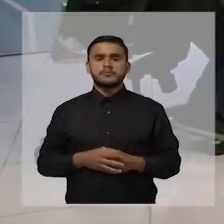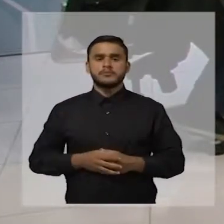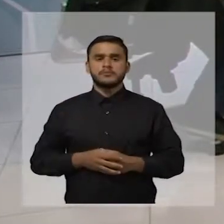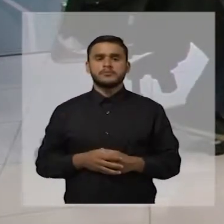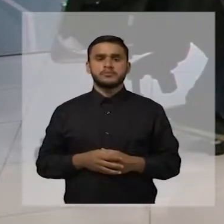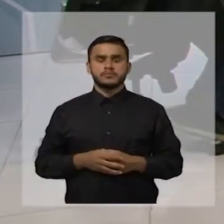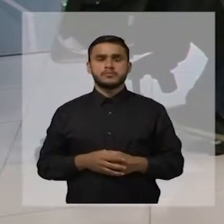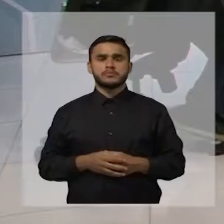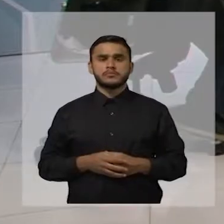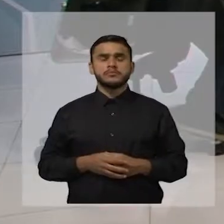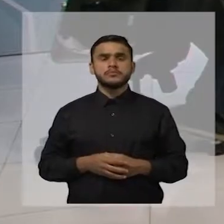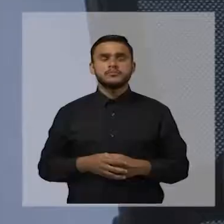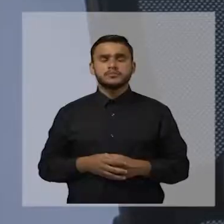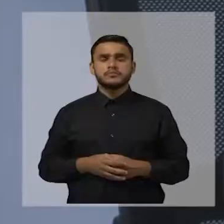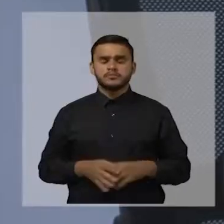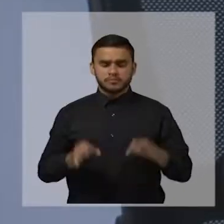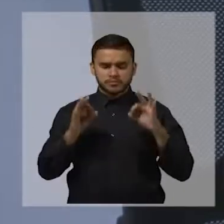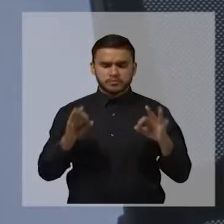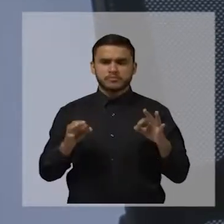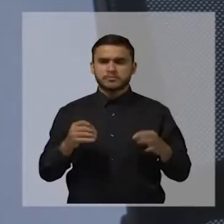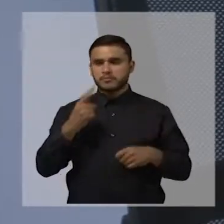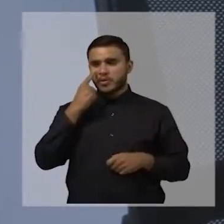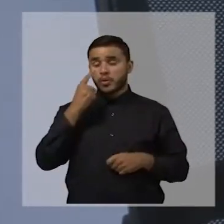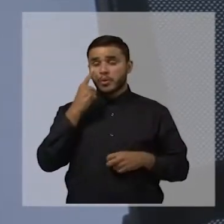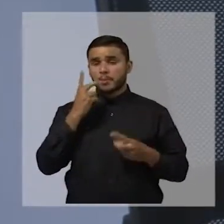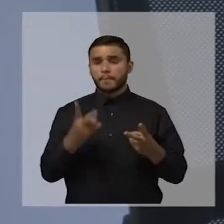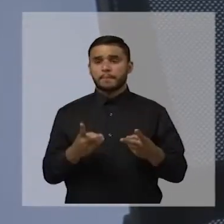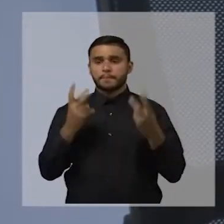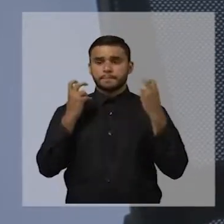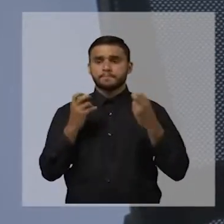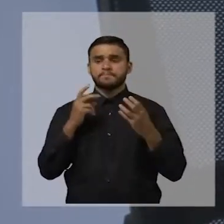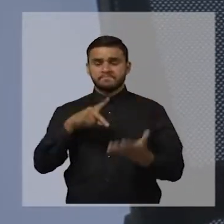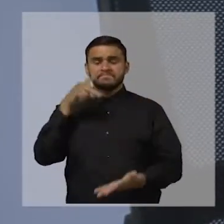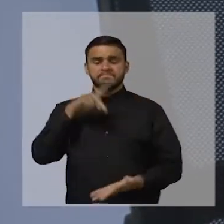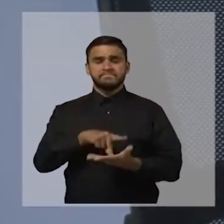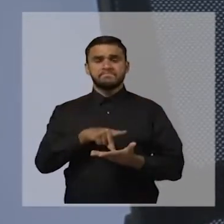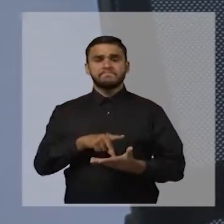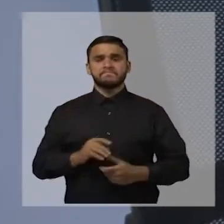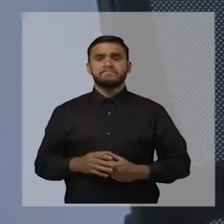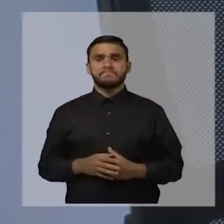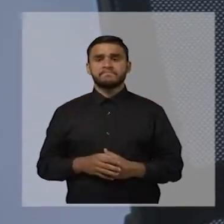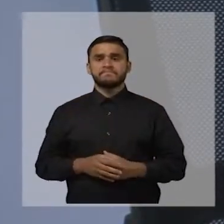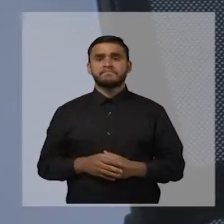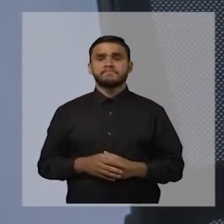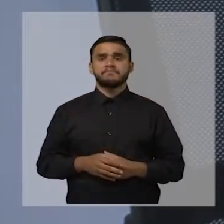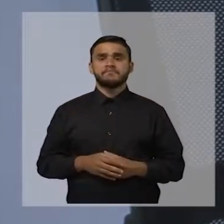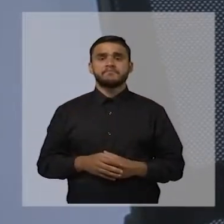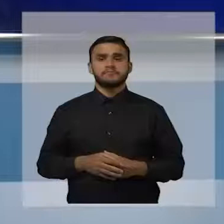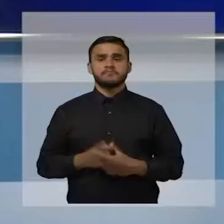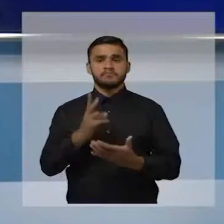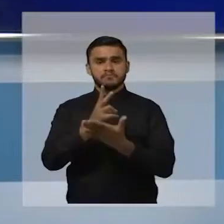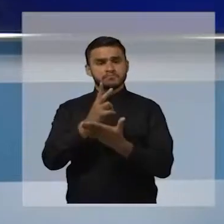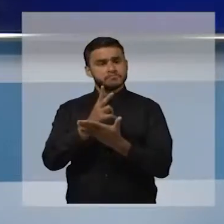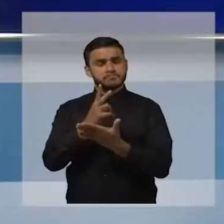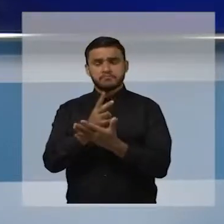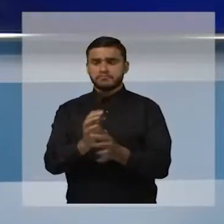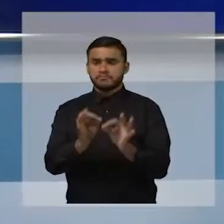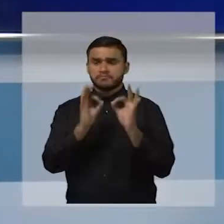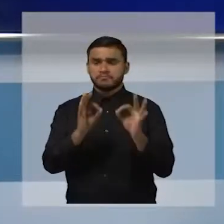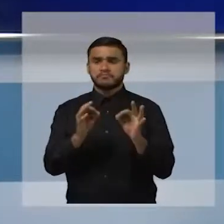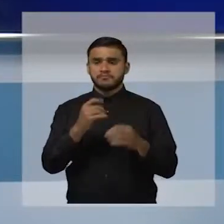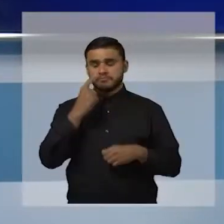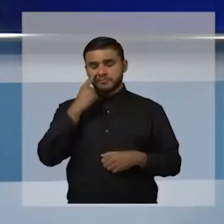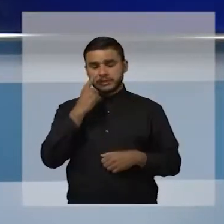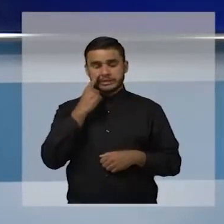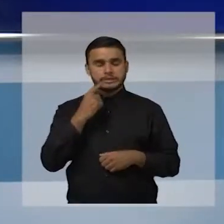estamos diante da possibilidade concreta de continuarmos de pires na mão,